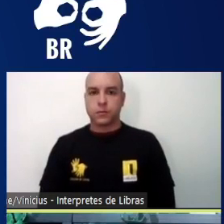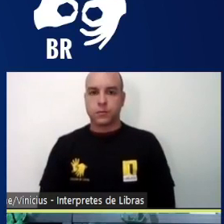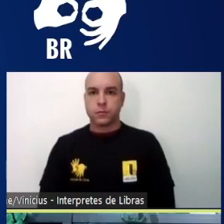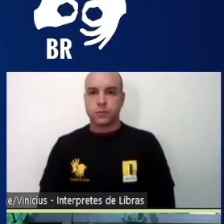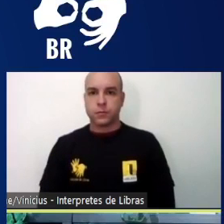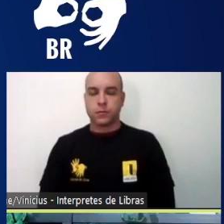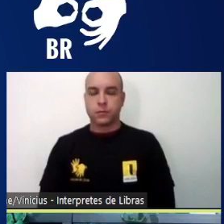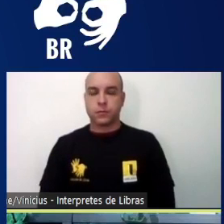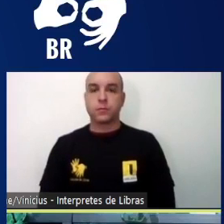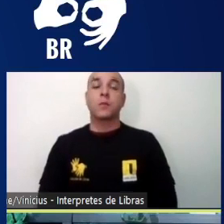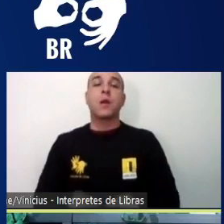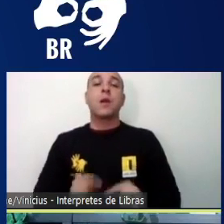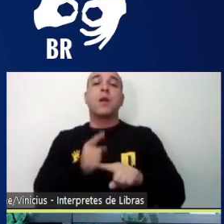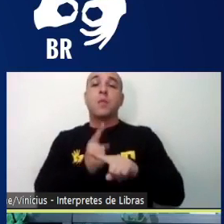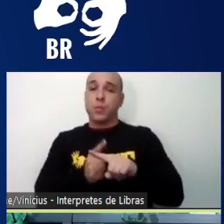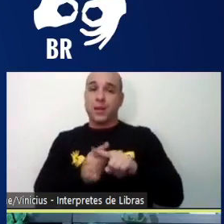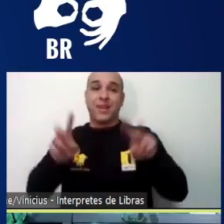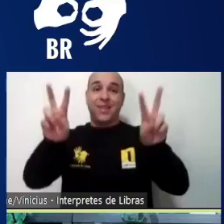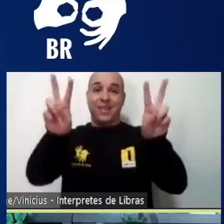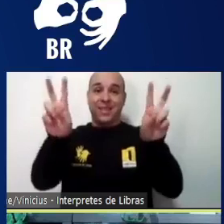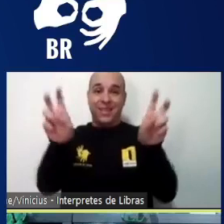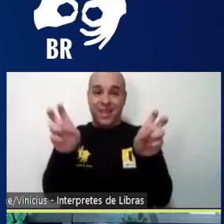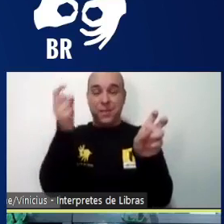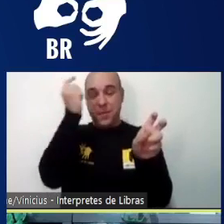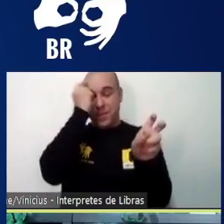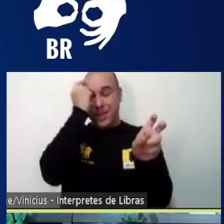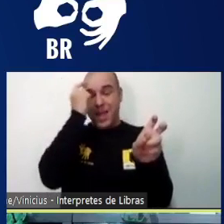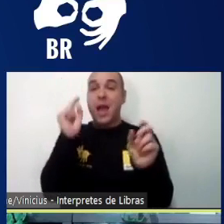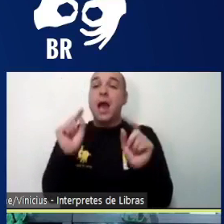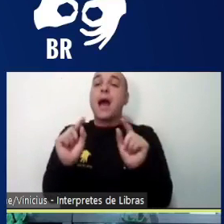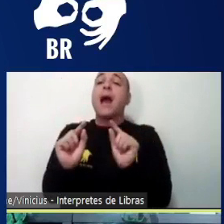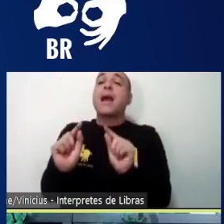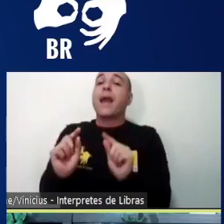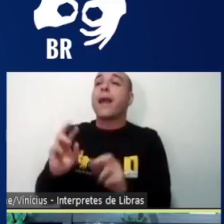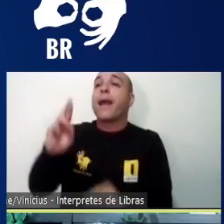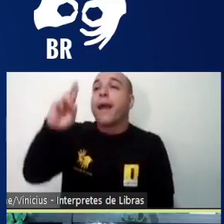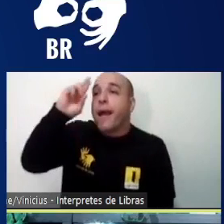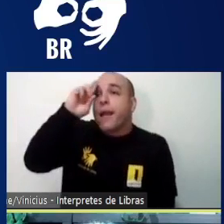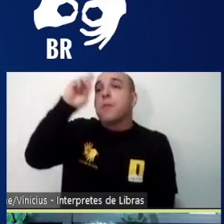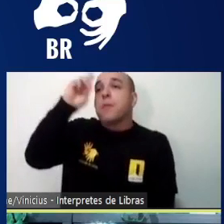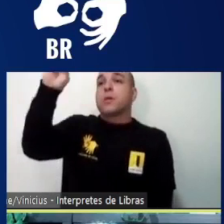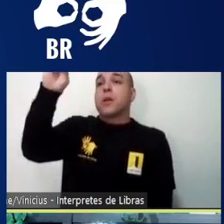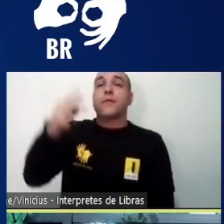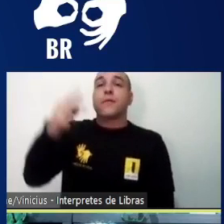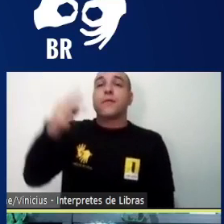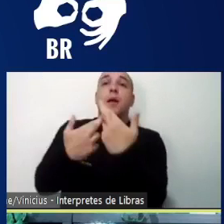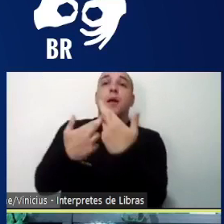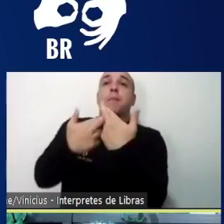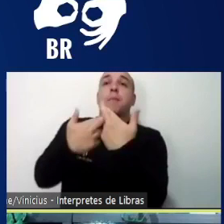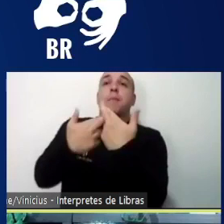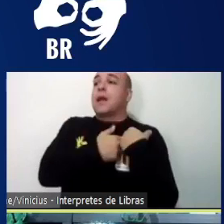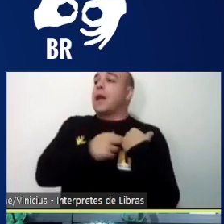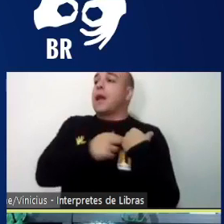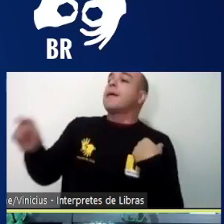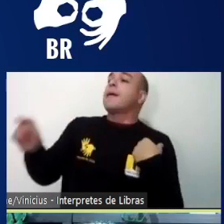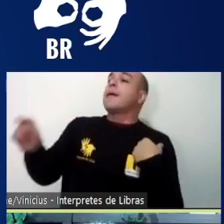ao trabalho. Exige uma visão muito clara sobre o lado eficiente.